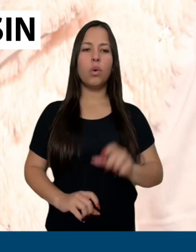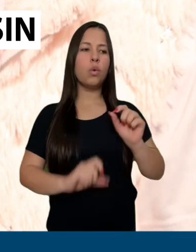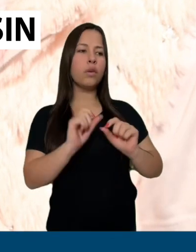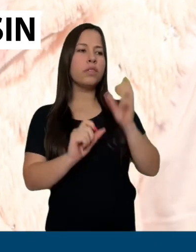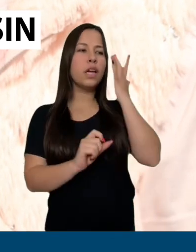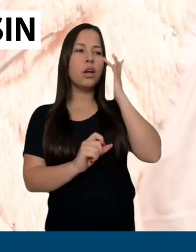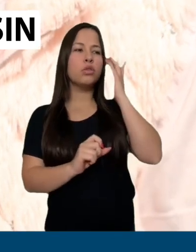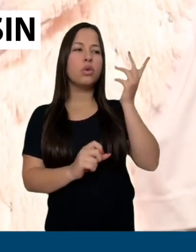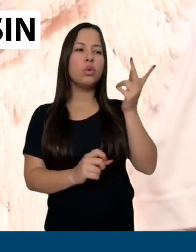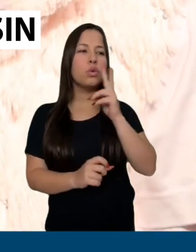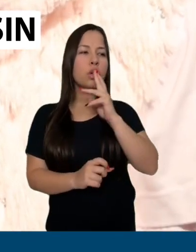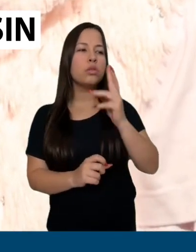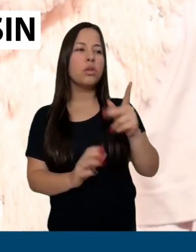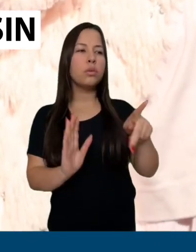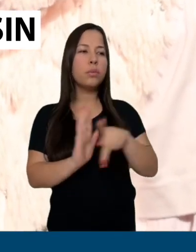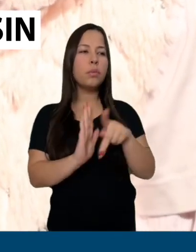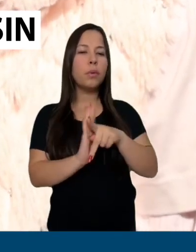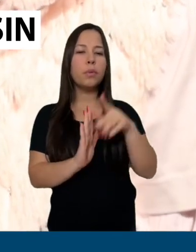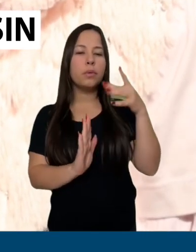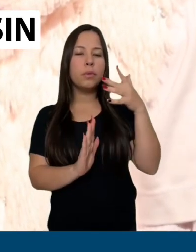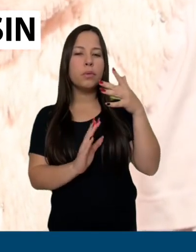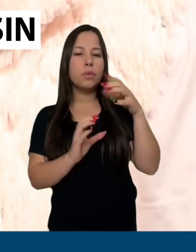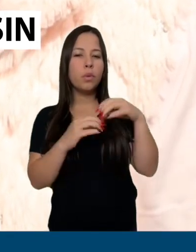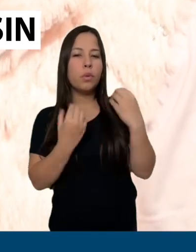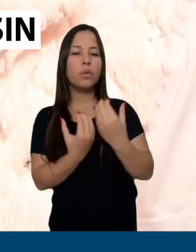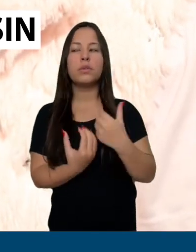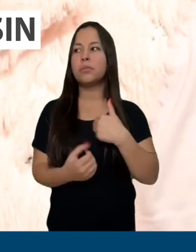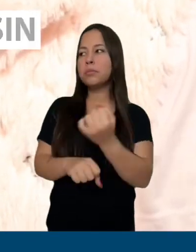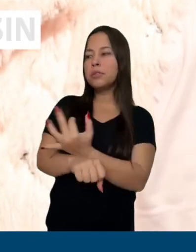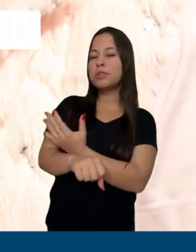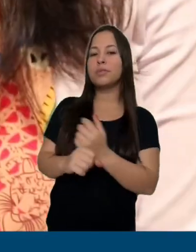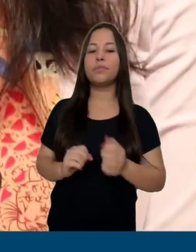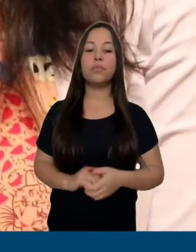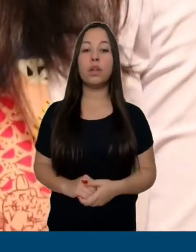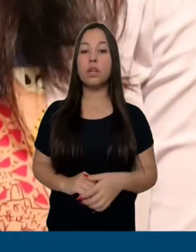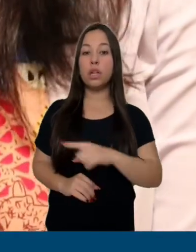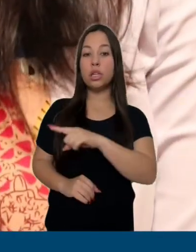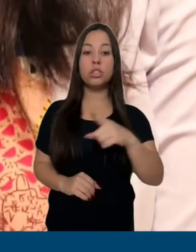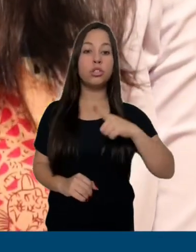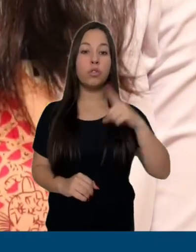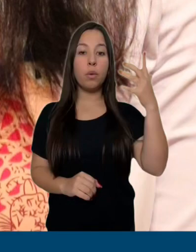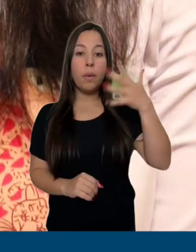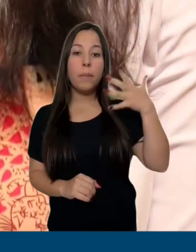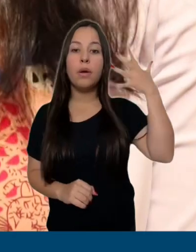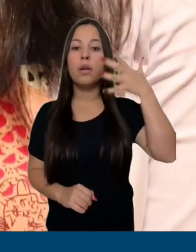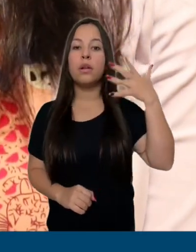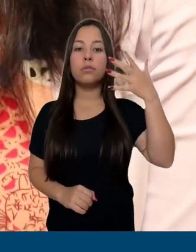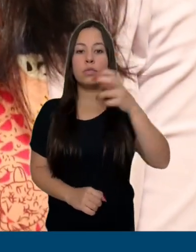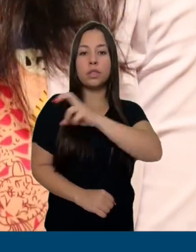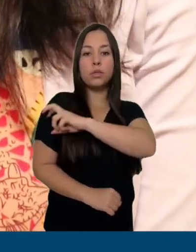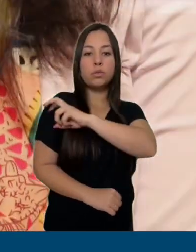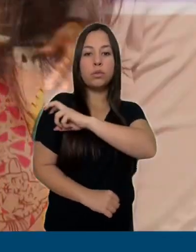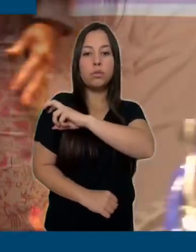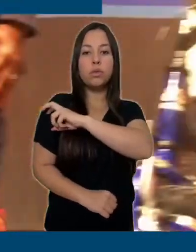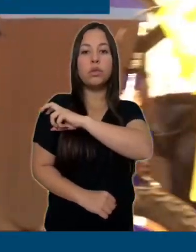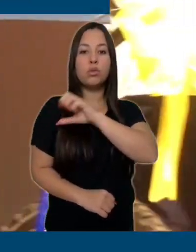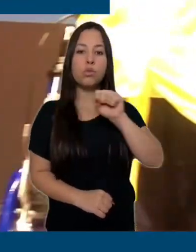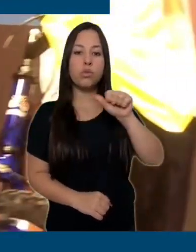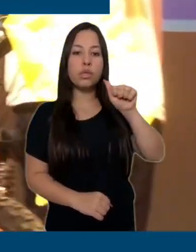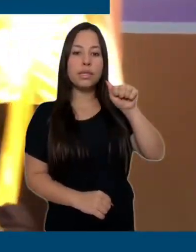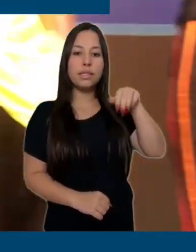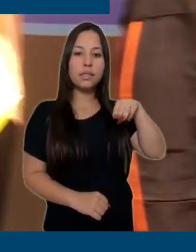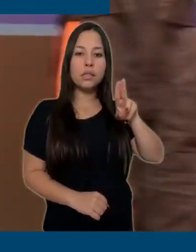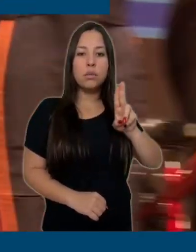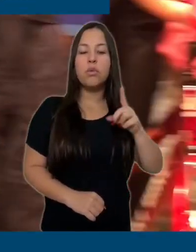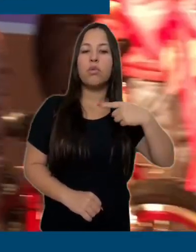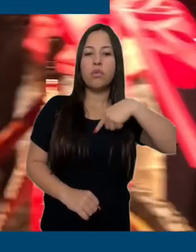que você achou do resultado do concurso? Eu me emocionei. Tiveram uma palestra, né, aos 15 anos, o SAMU foi lá na escola,